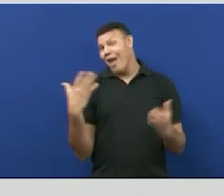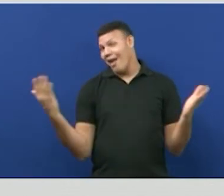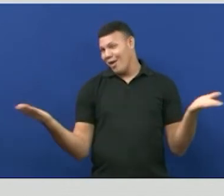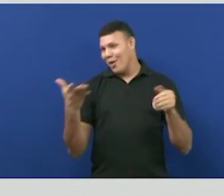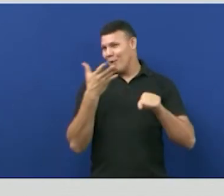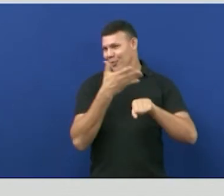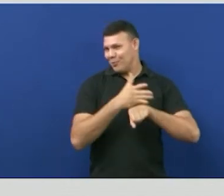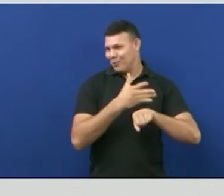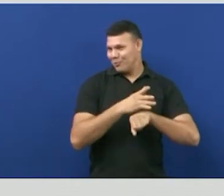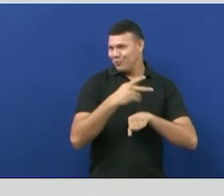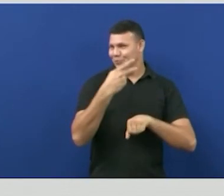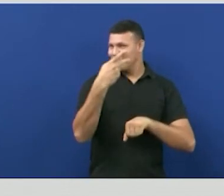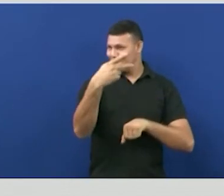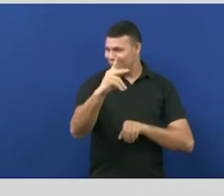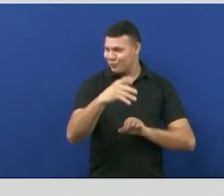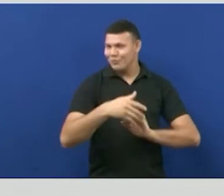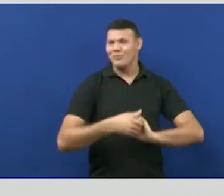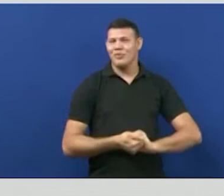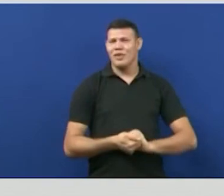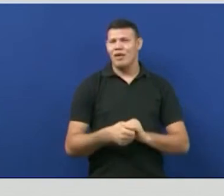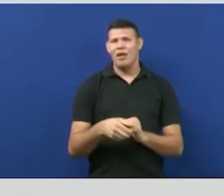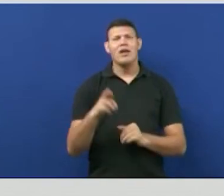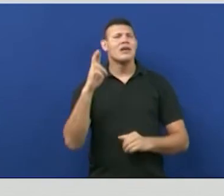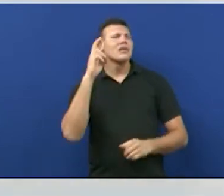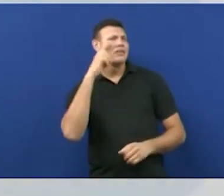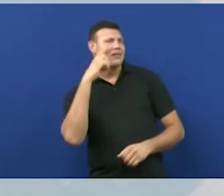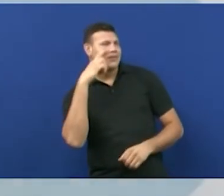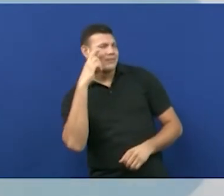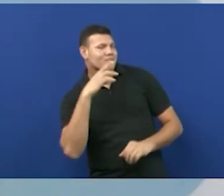praticar? Observem aqui comigo.